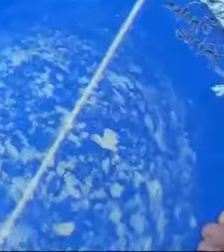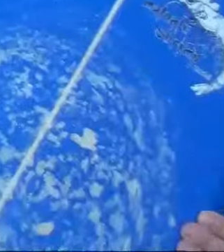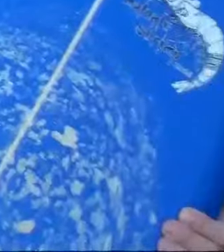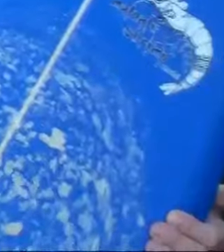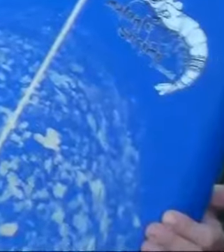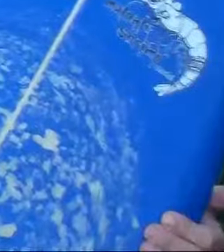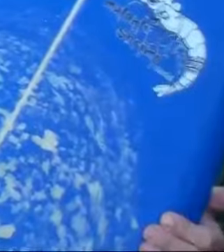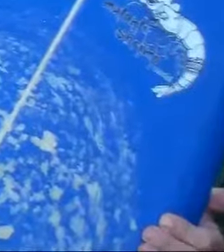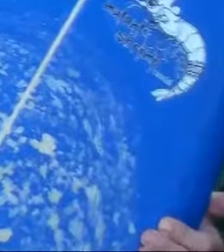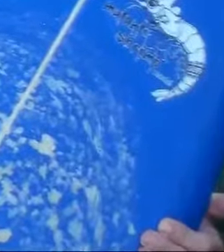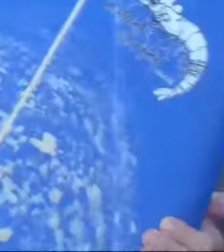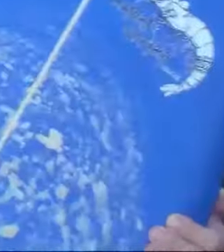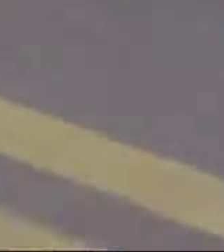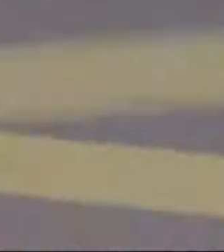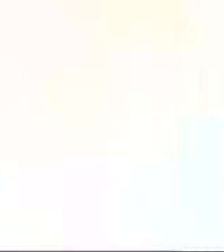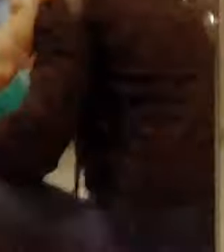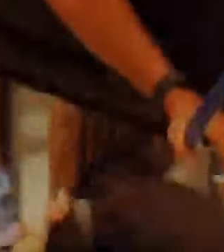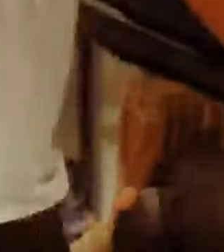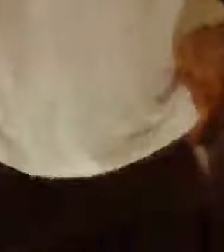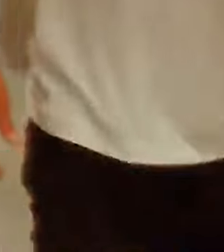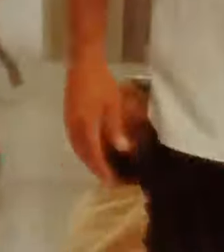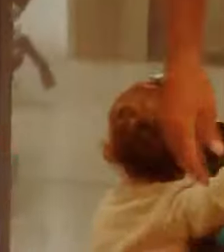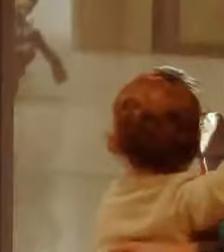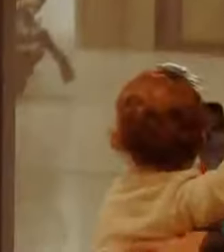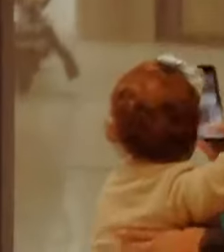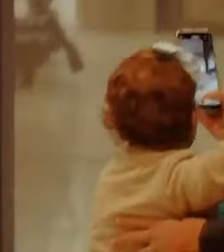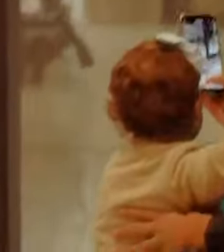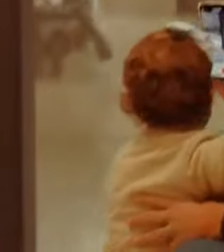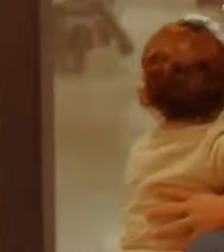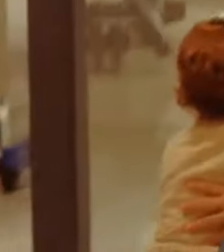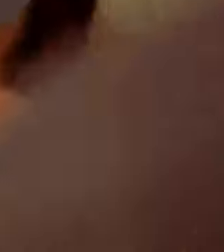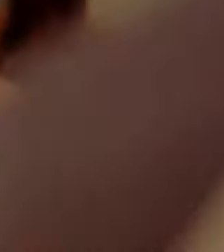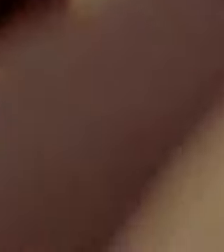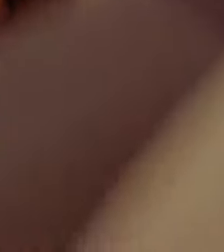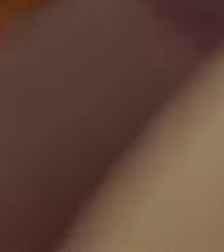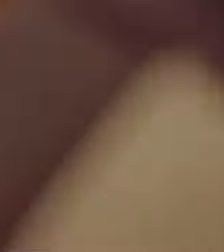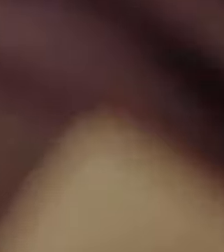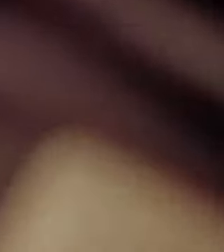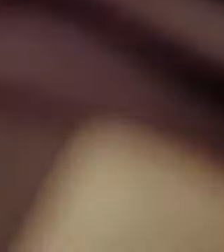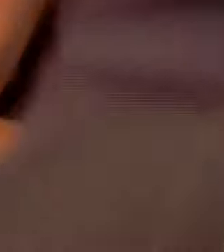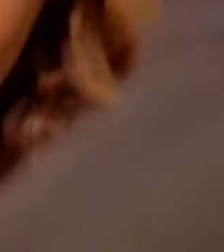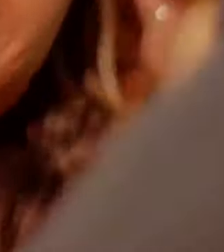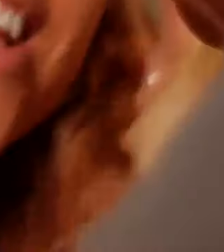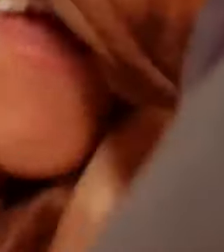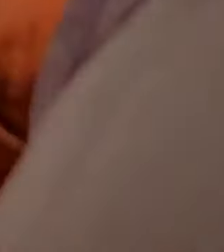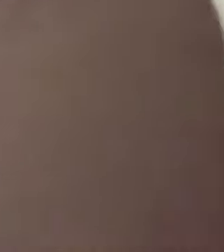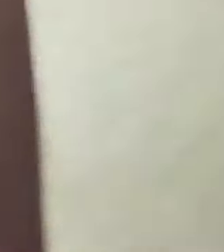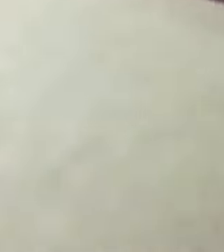Thank you.